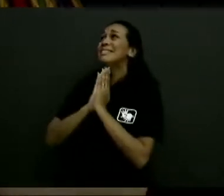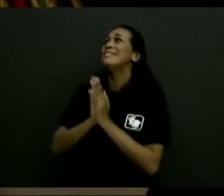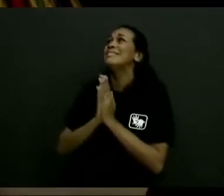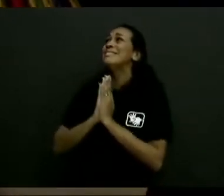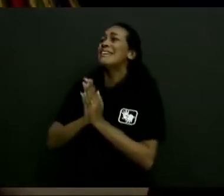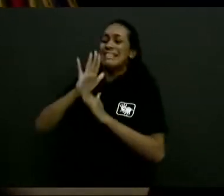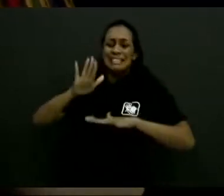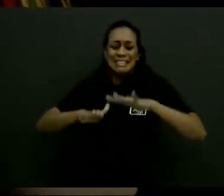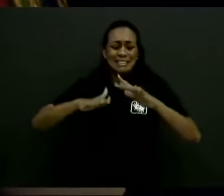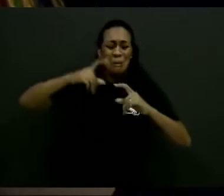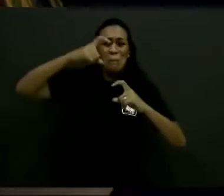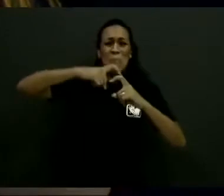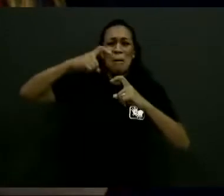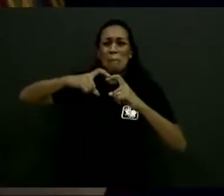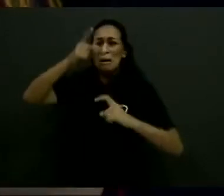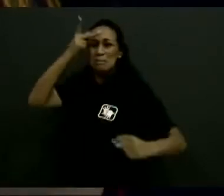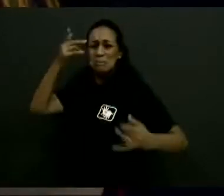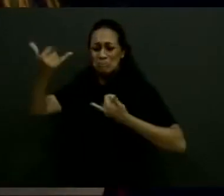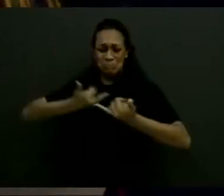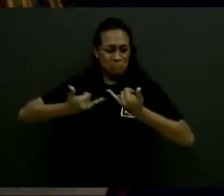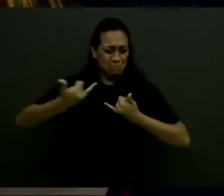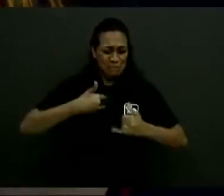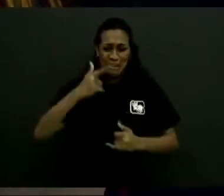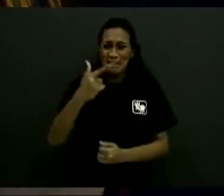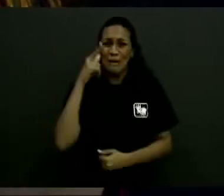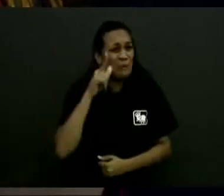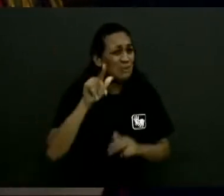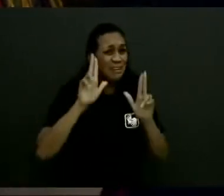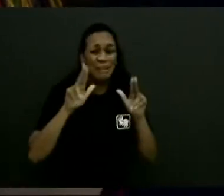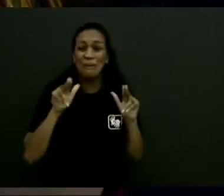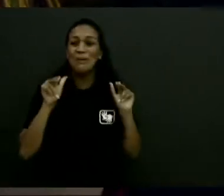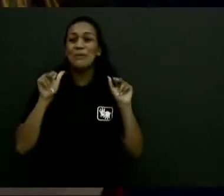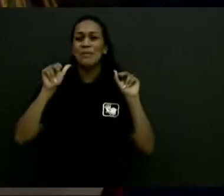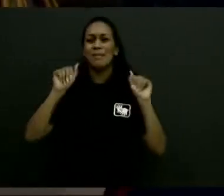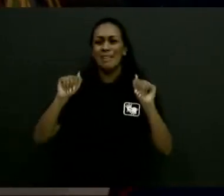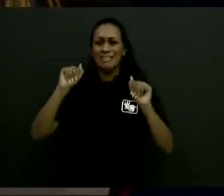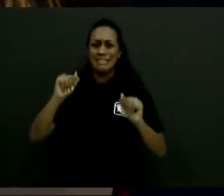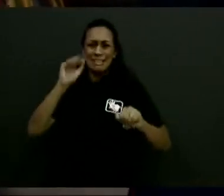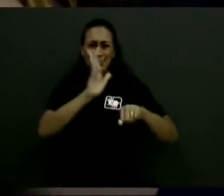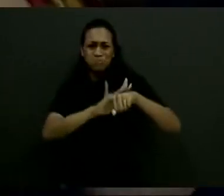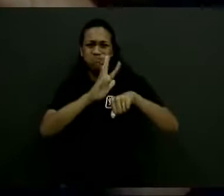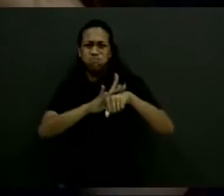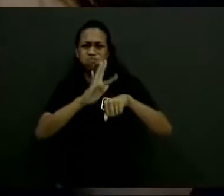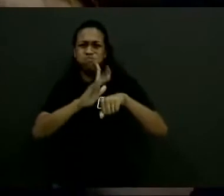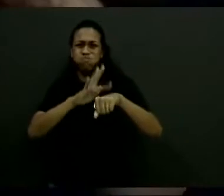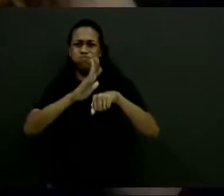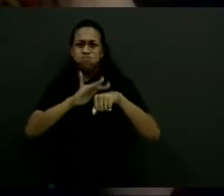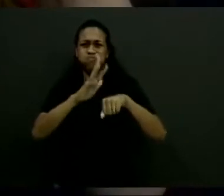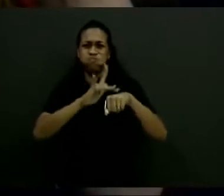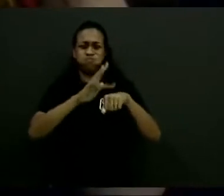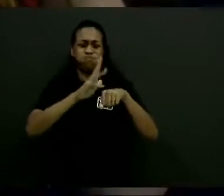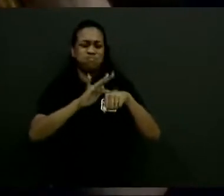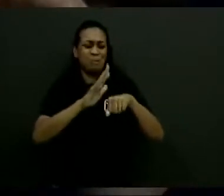vai aonde a medicina não cura e